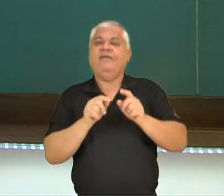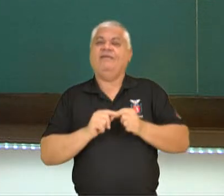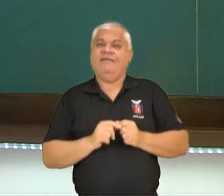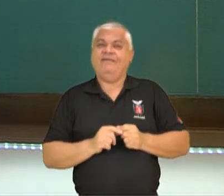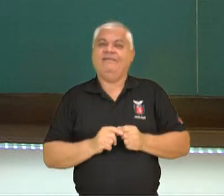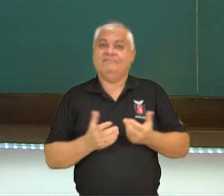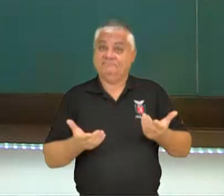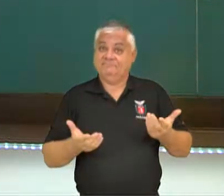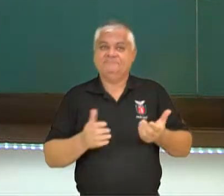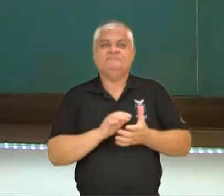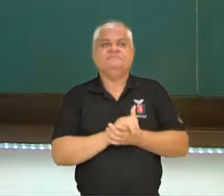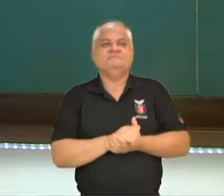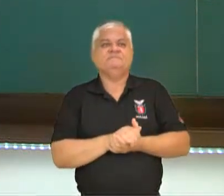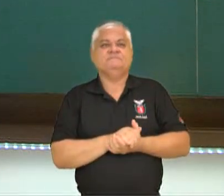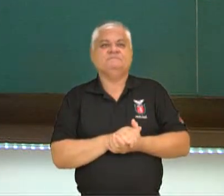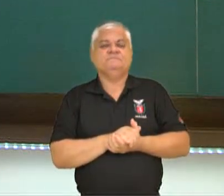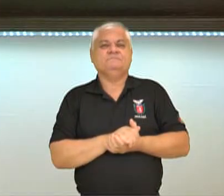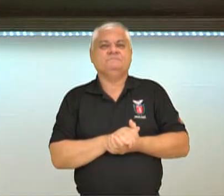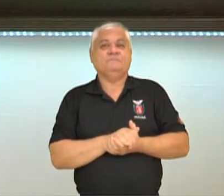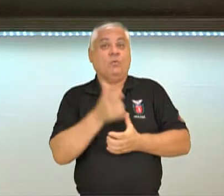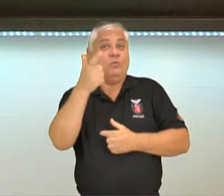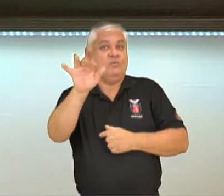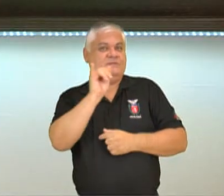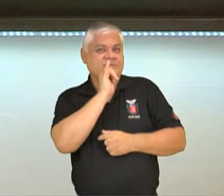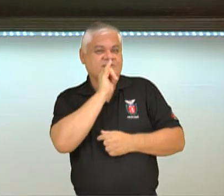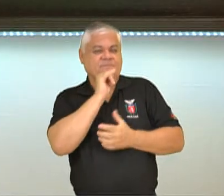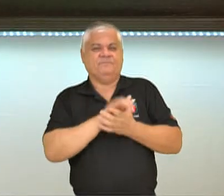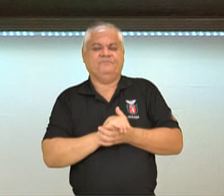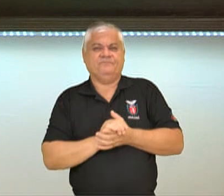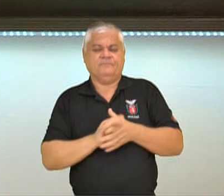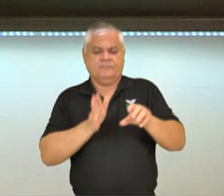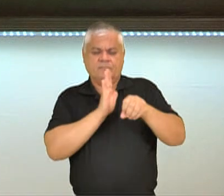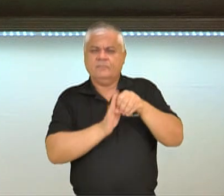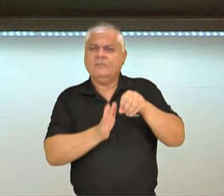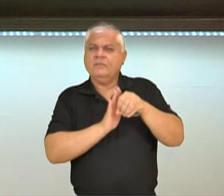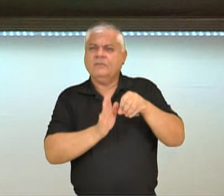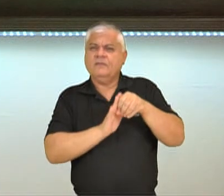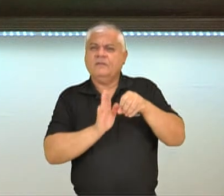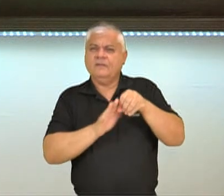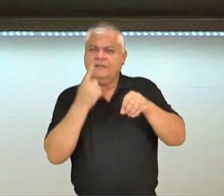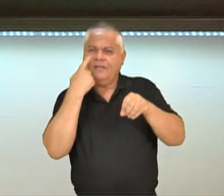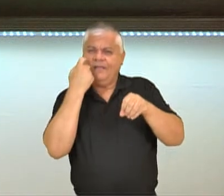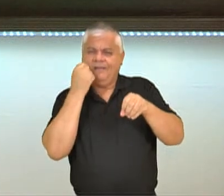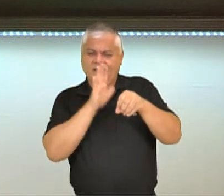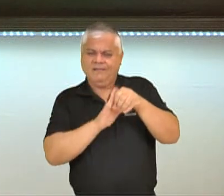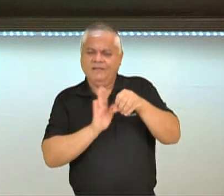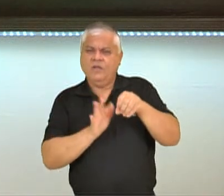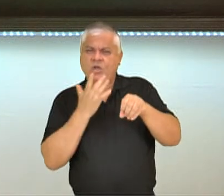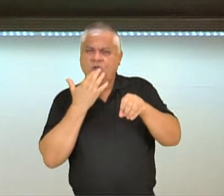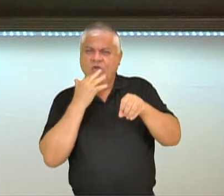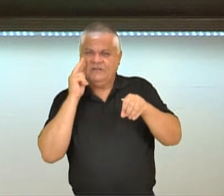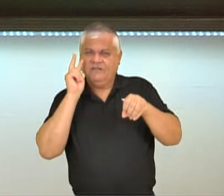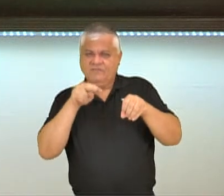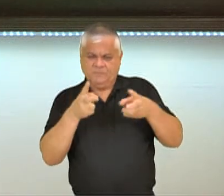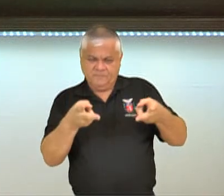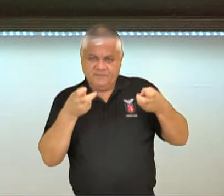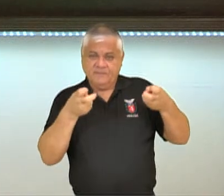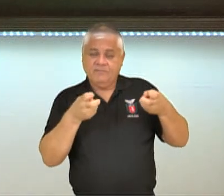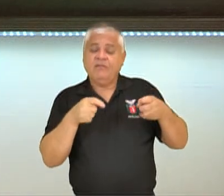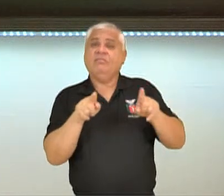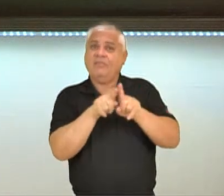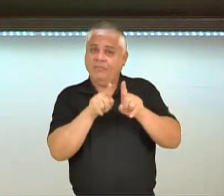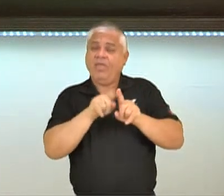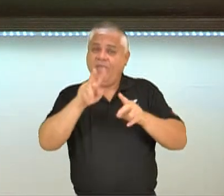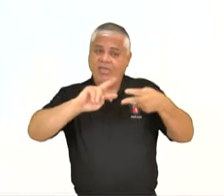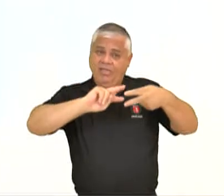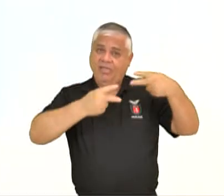para vocês. Outro exemplo, a cor da cebola. Cor da cebola, professora? Também é um caso de pleiotropia. Por